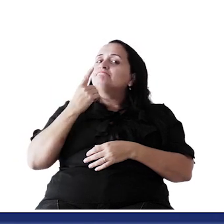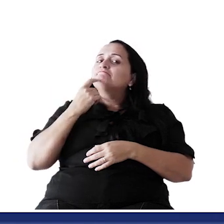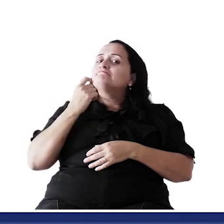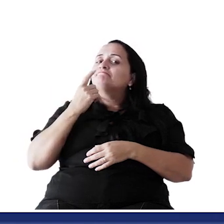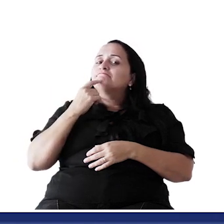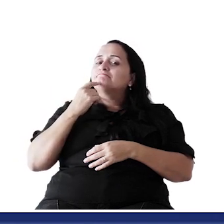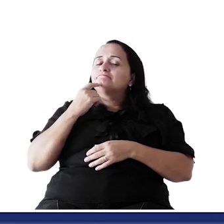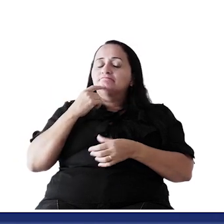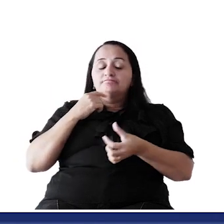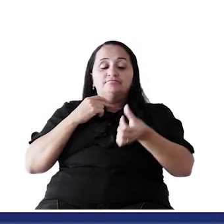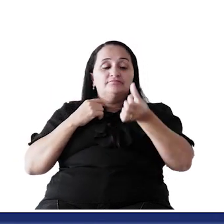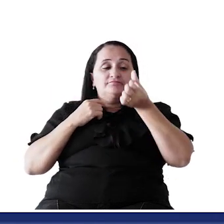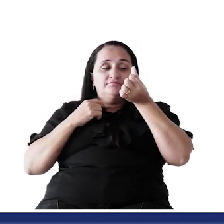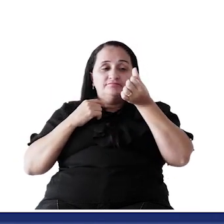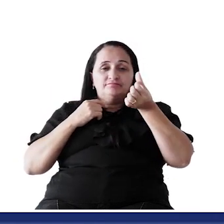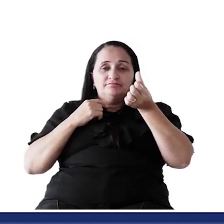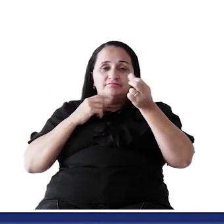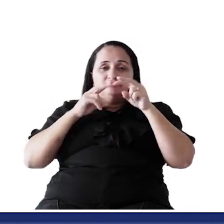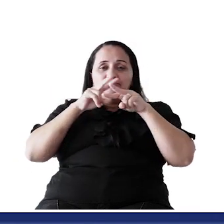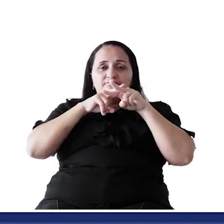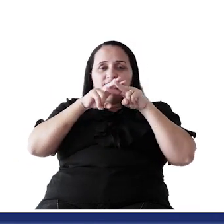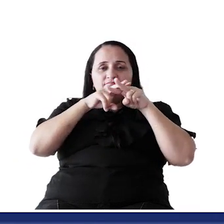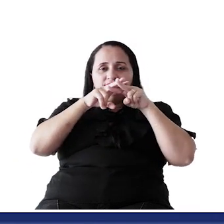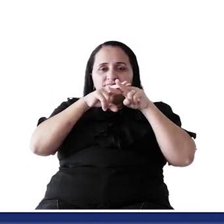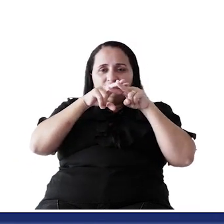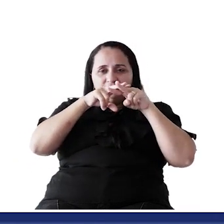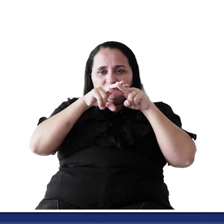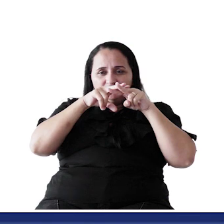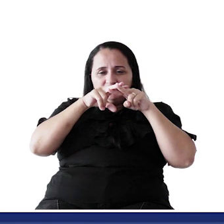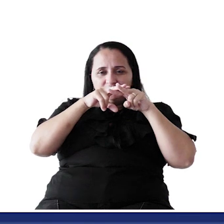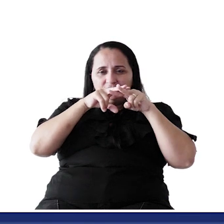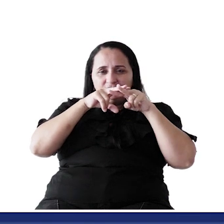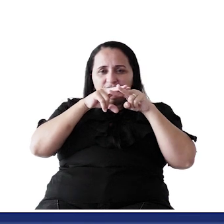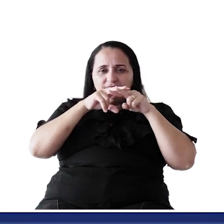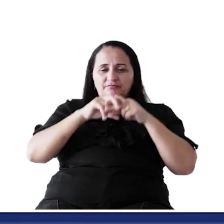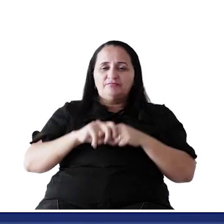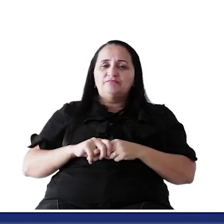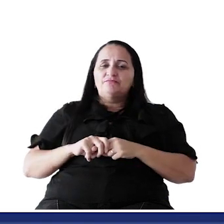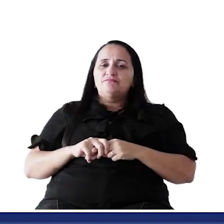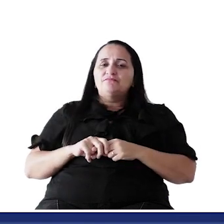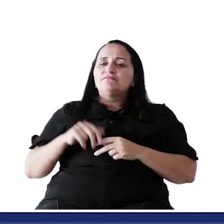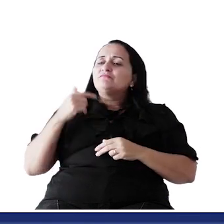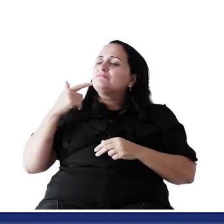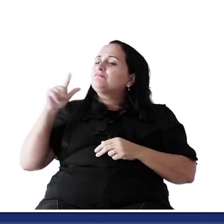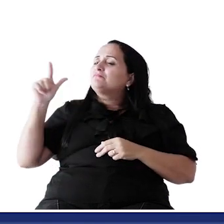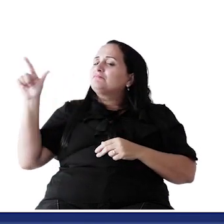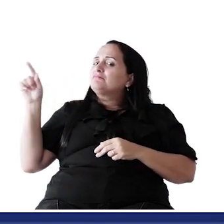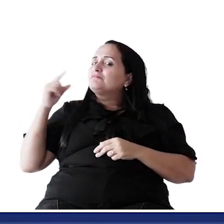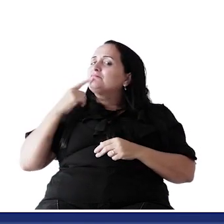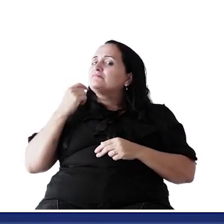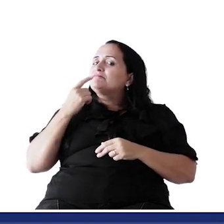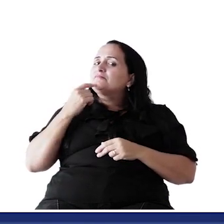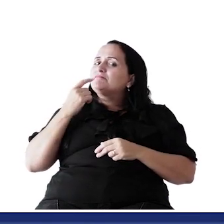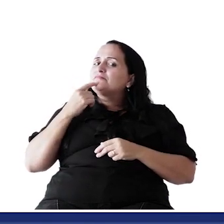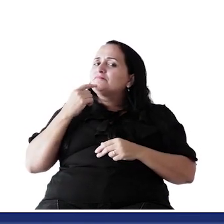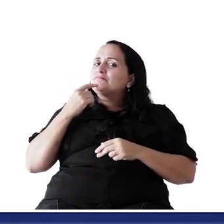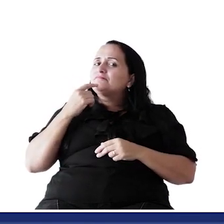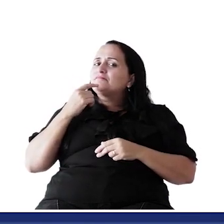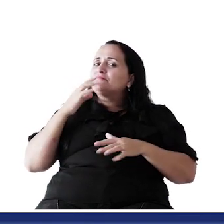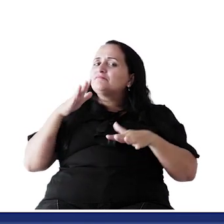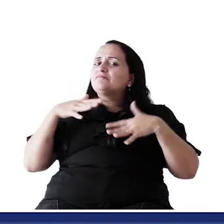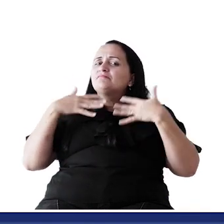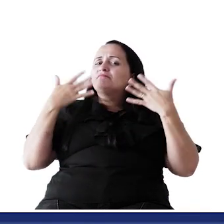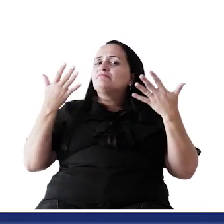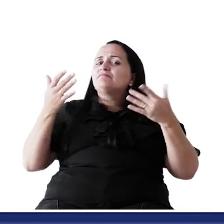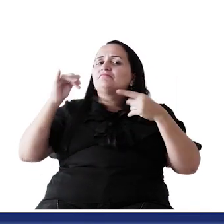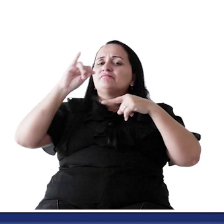e as outras são vermelhas. Considerando o conjunto dessas maçãs, que